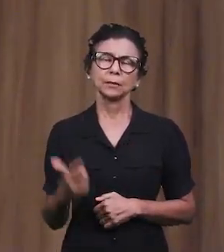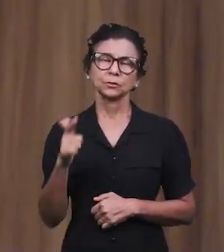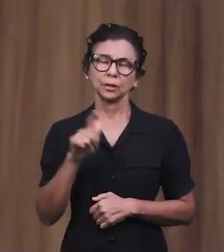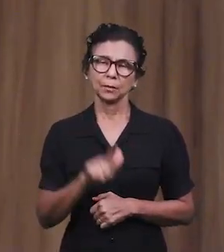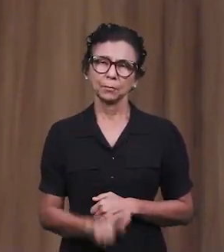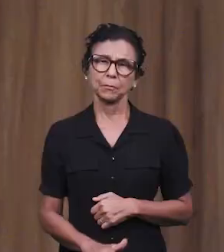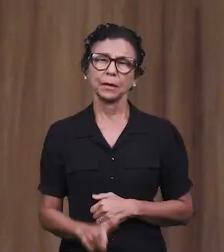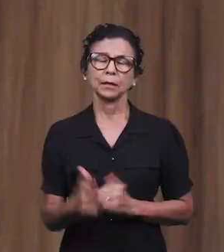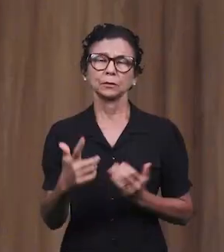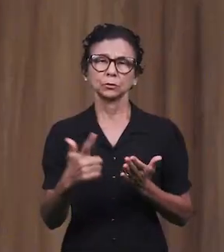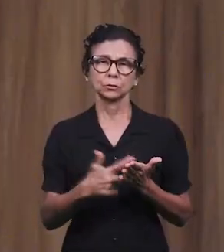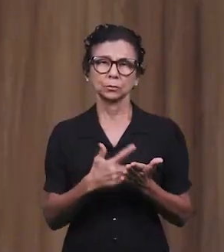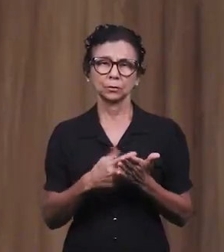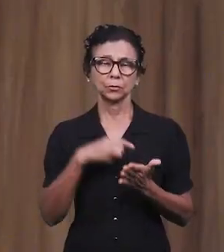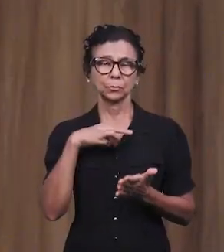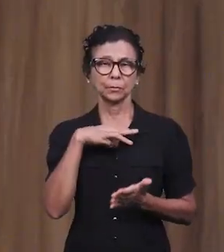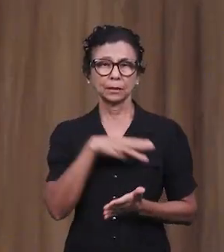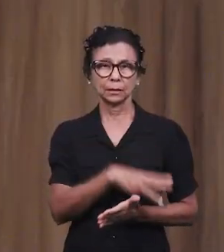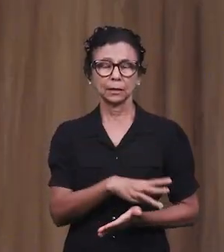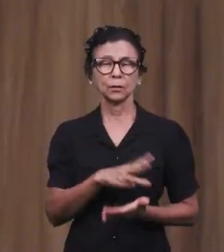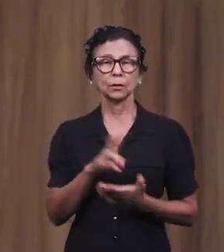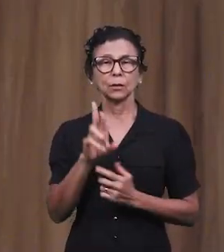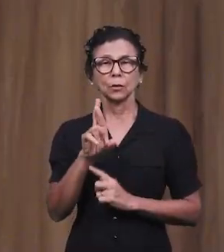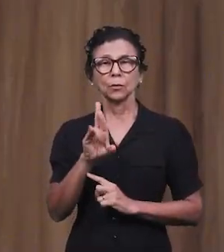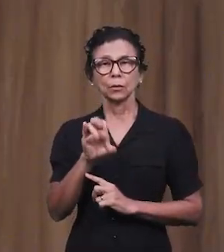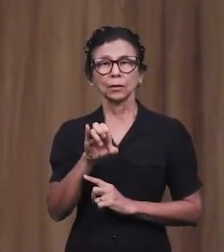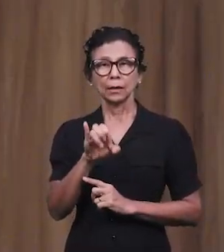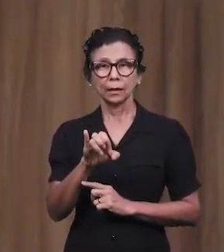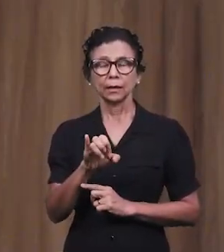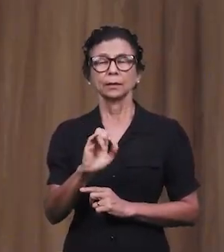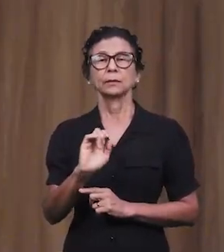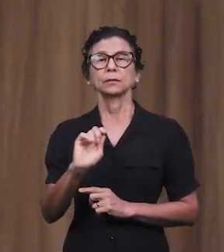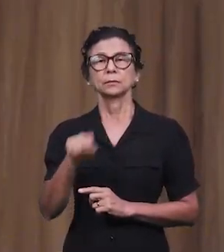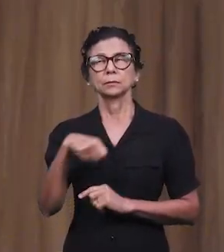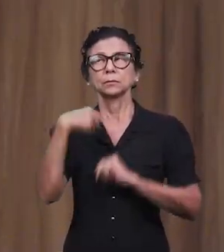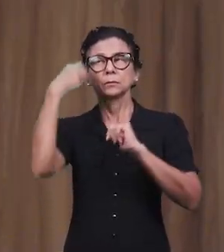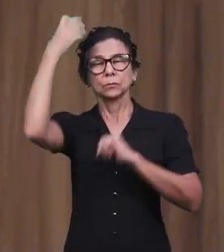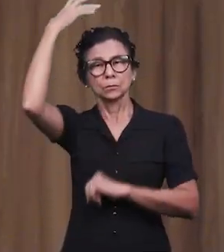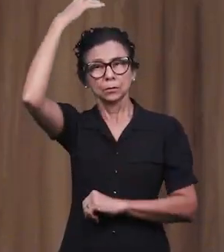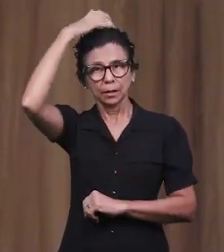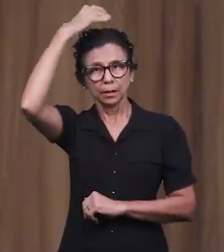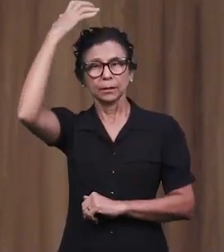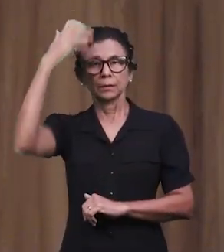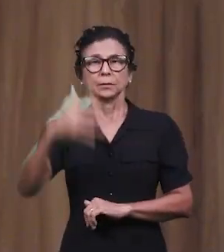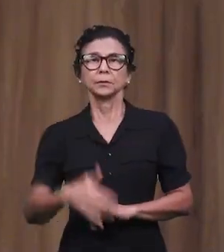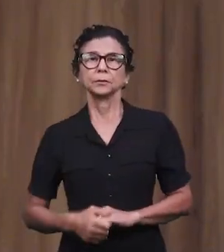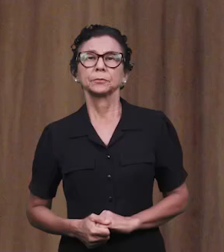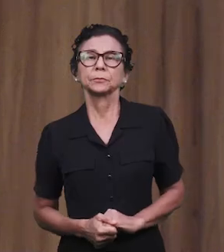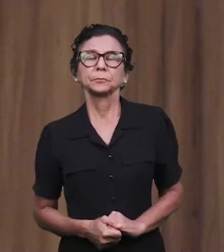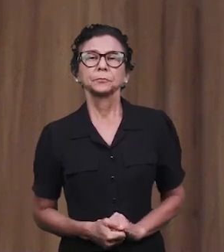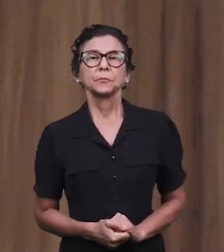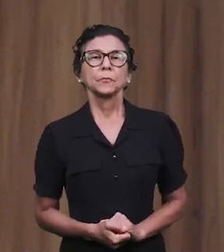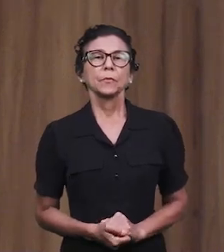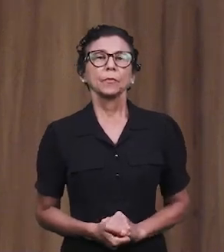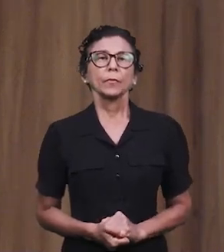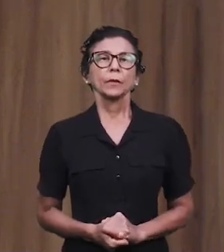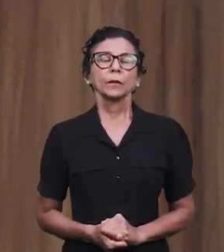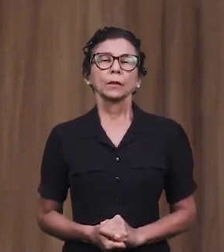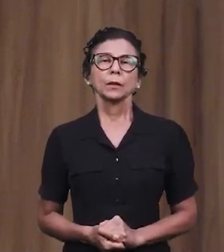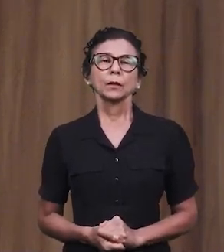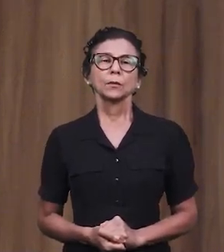todo o Evangelho. Então, o histórico do Evangelho de Mateus, nós vamos falar um pouco mais do seu